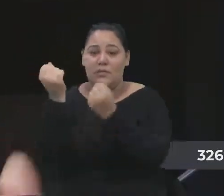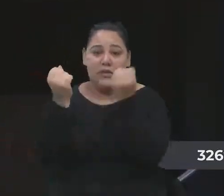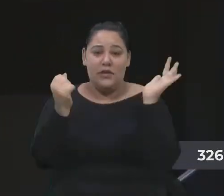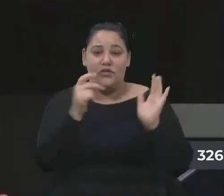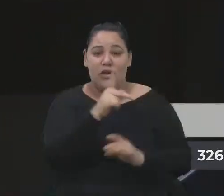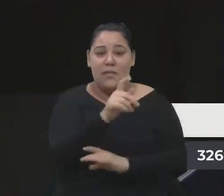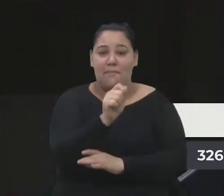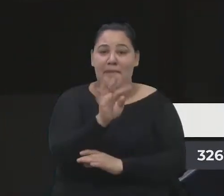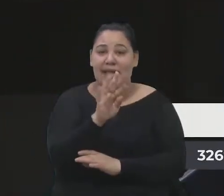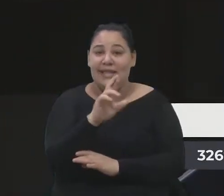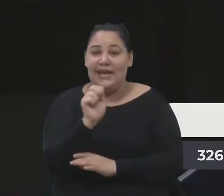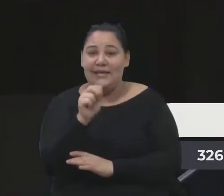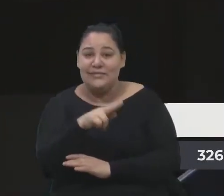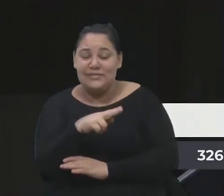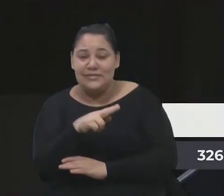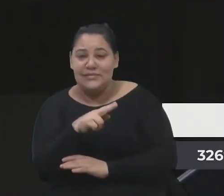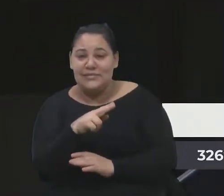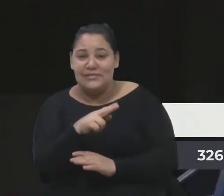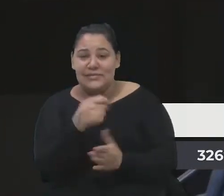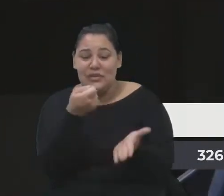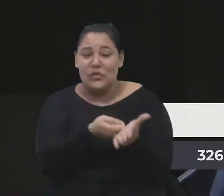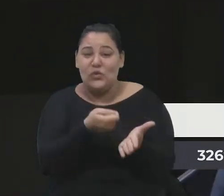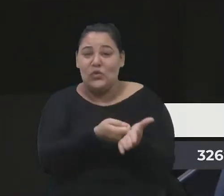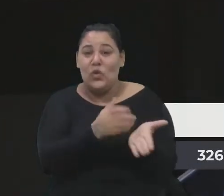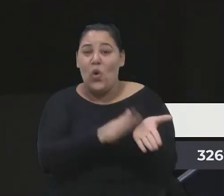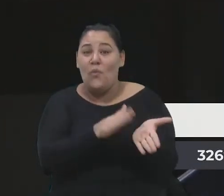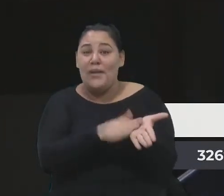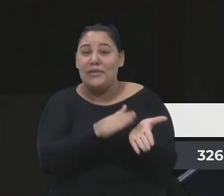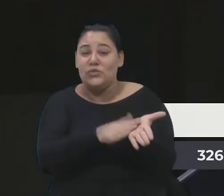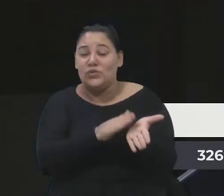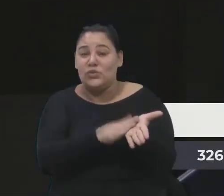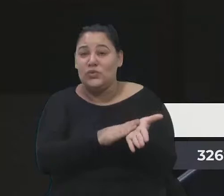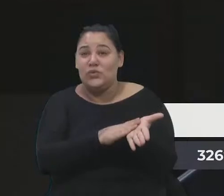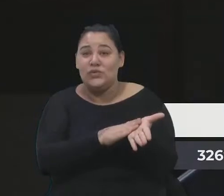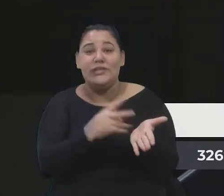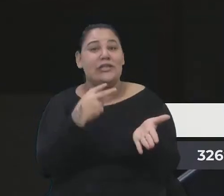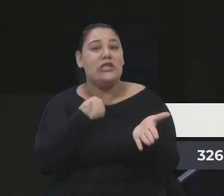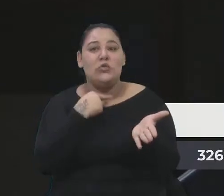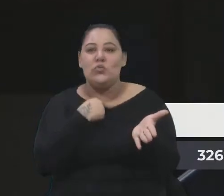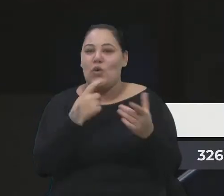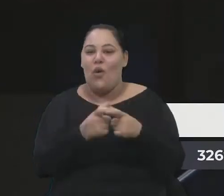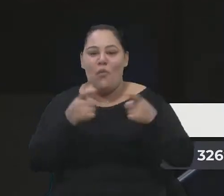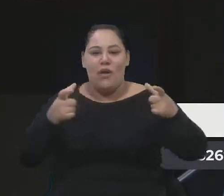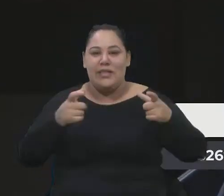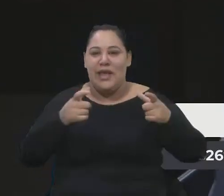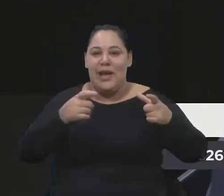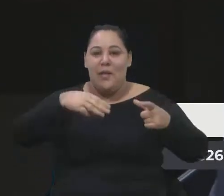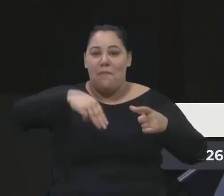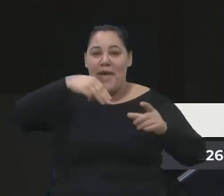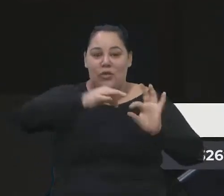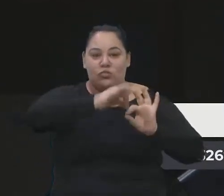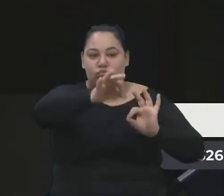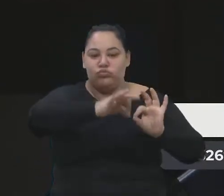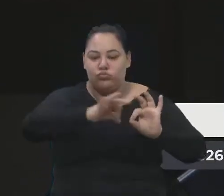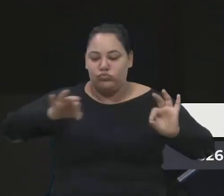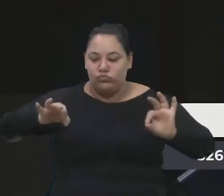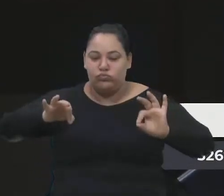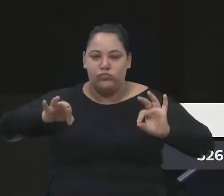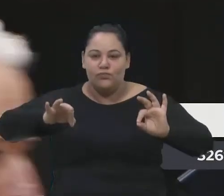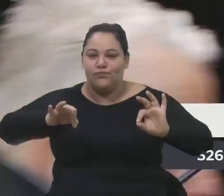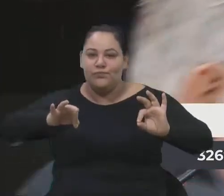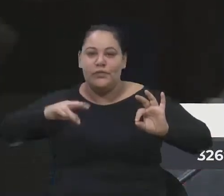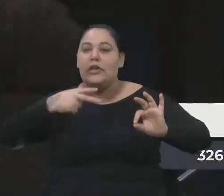no pescoço. Não pode aumentar 1 metro, porque se aumentar 1 metro é multa. Não pode pegar isso, porque se pegar isso é